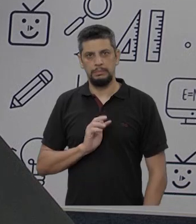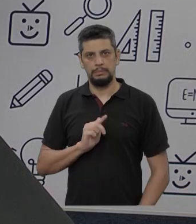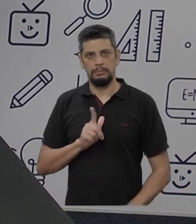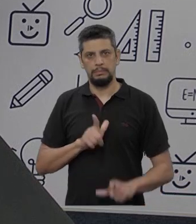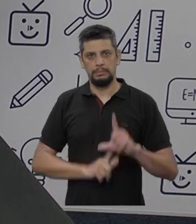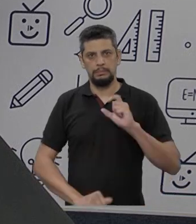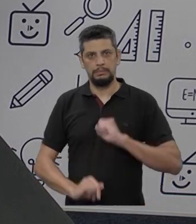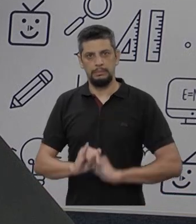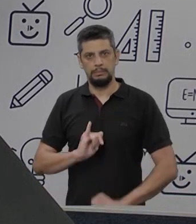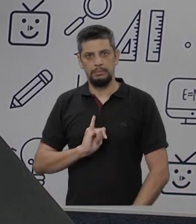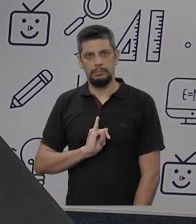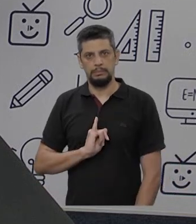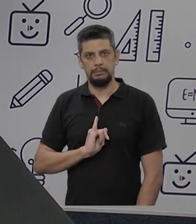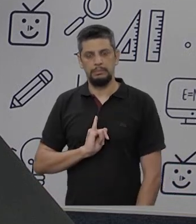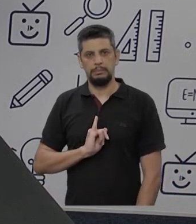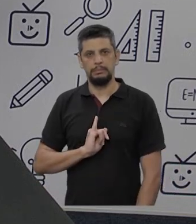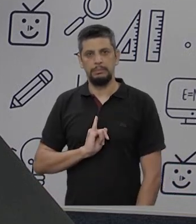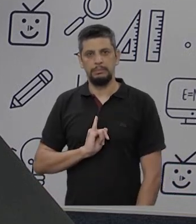I